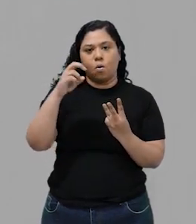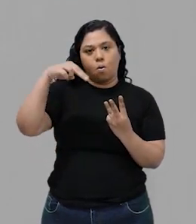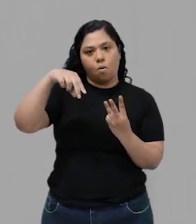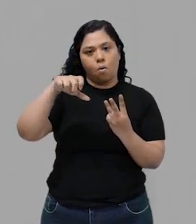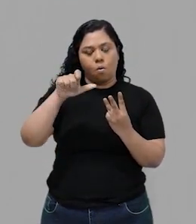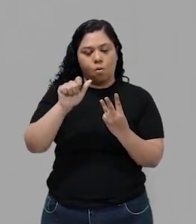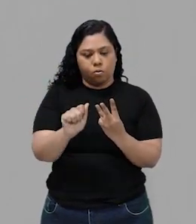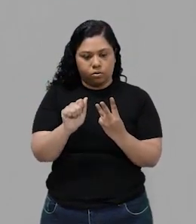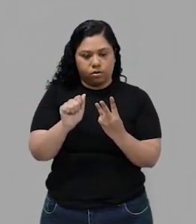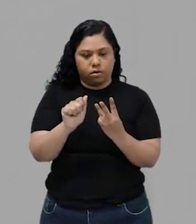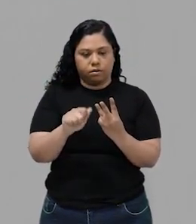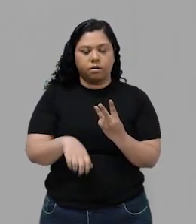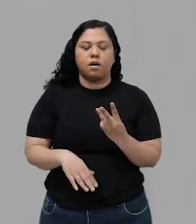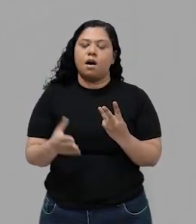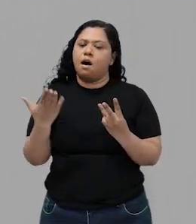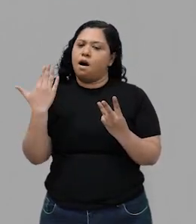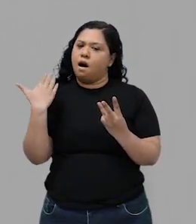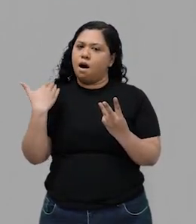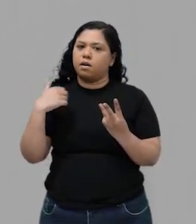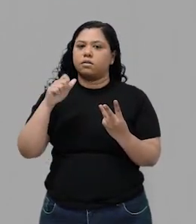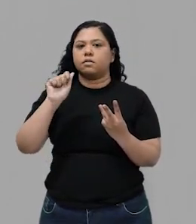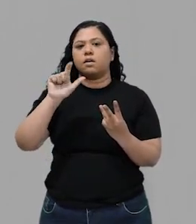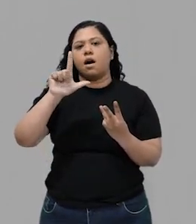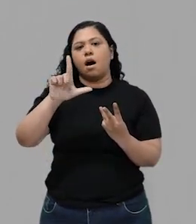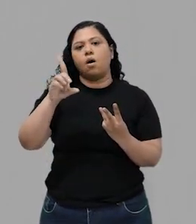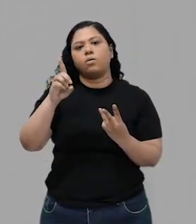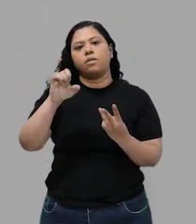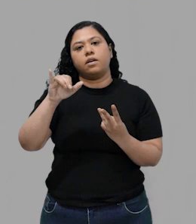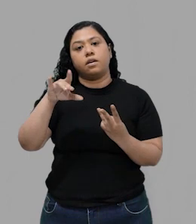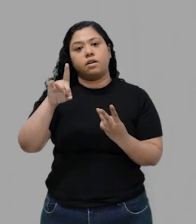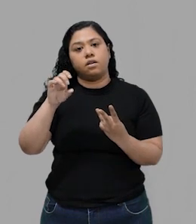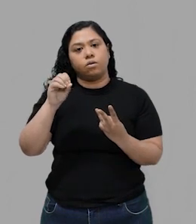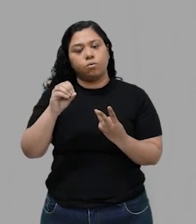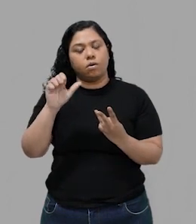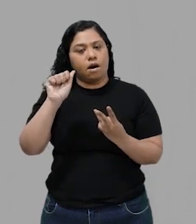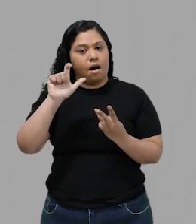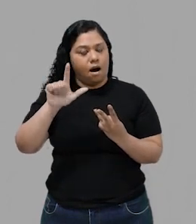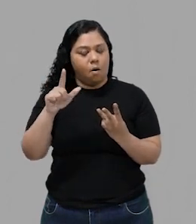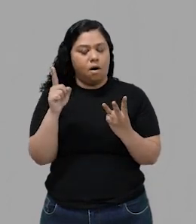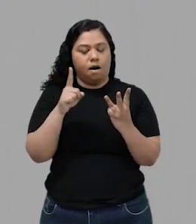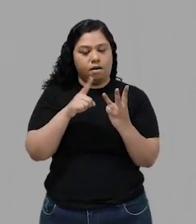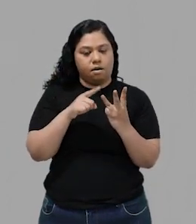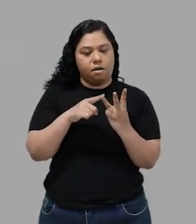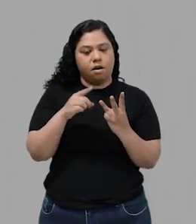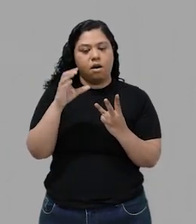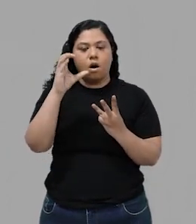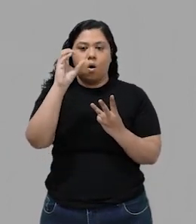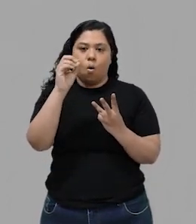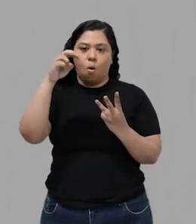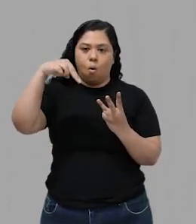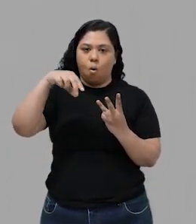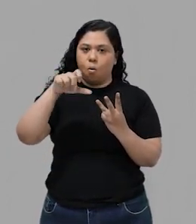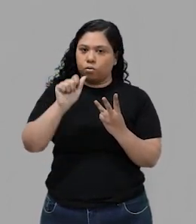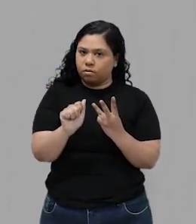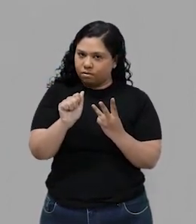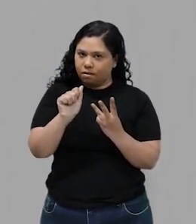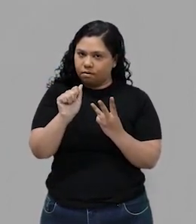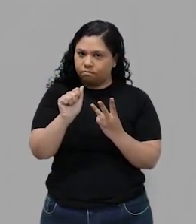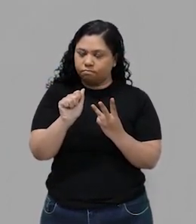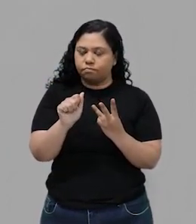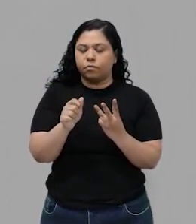No caso do aldeído, era al. No caso da cetona, será ona, né? A terminação. Se a